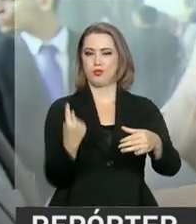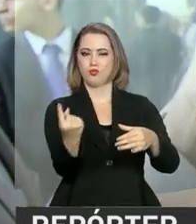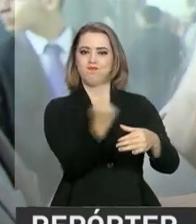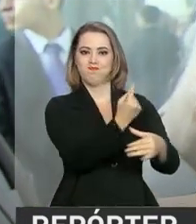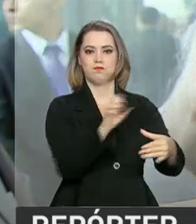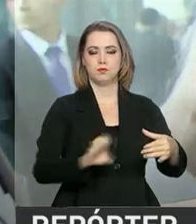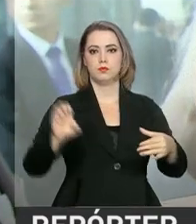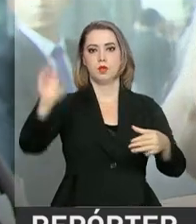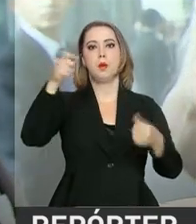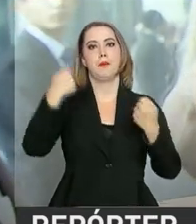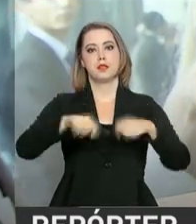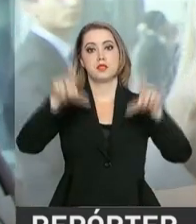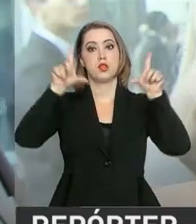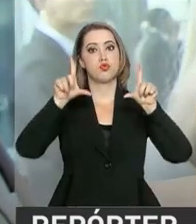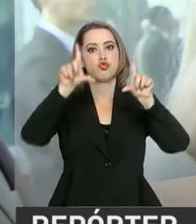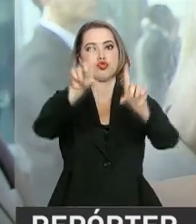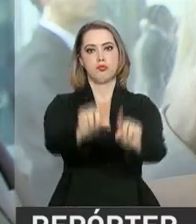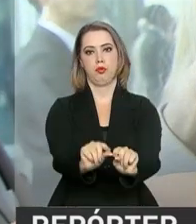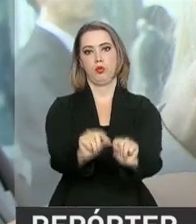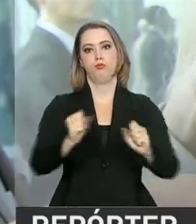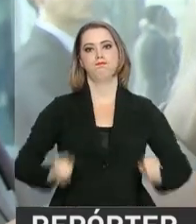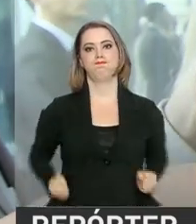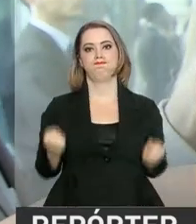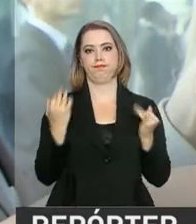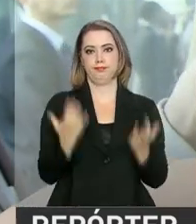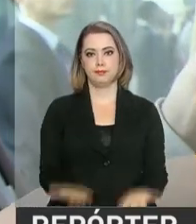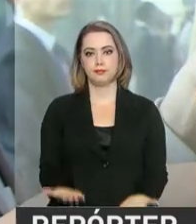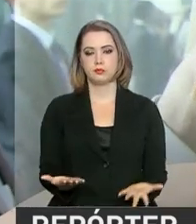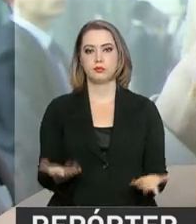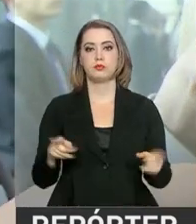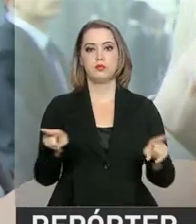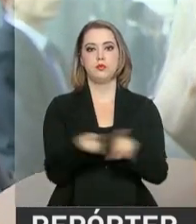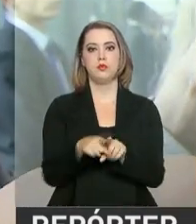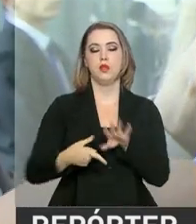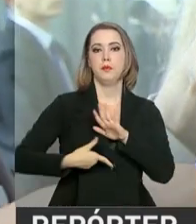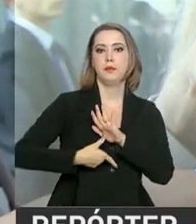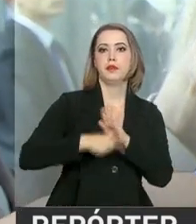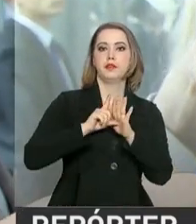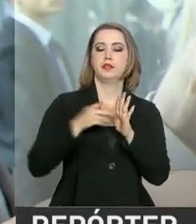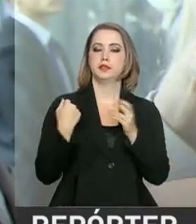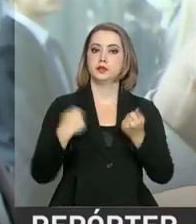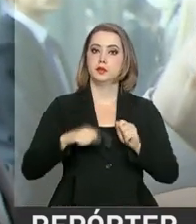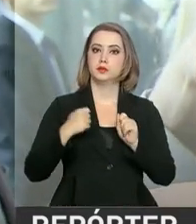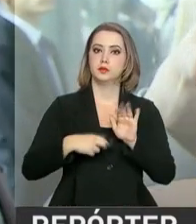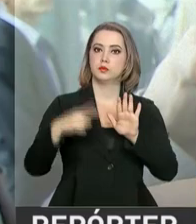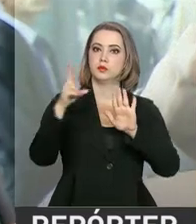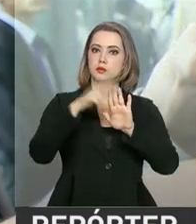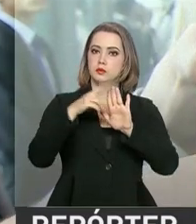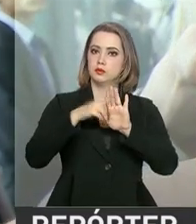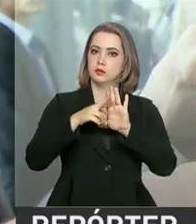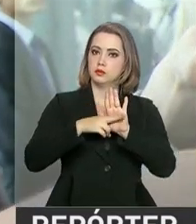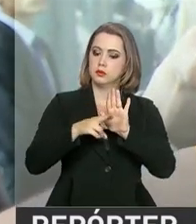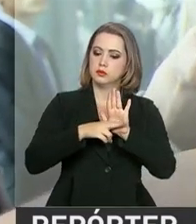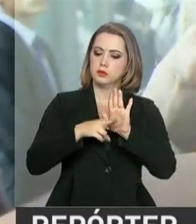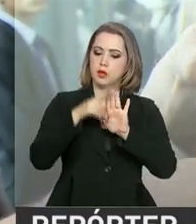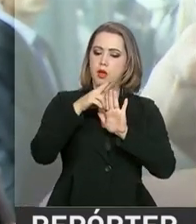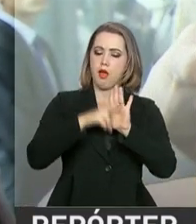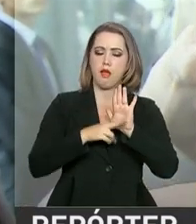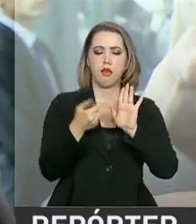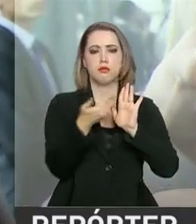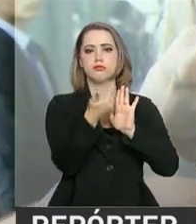de despesas. E existe também uma série de pré-condições para que os estados possam fazer parte desse